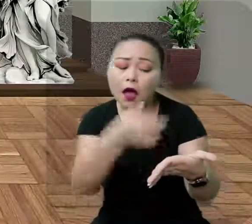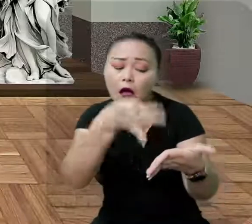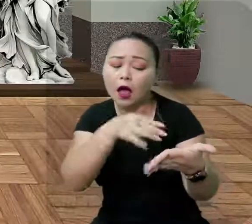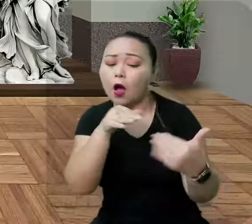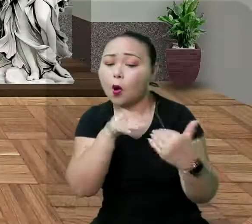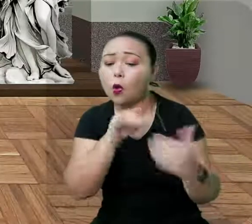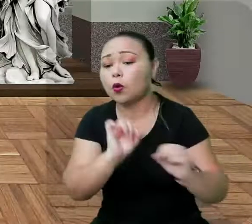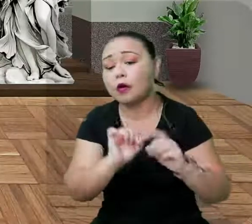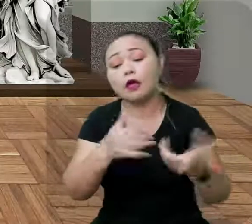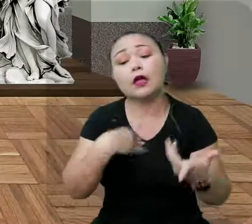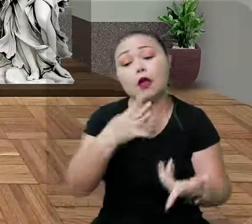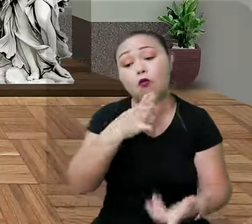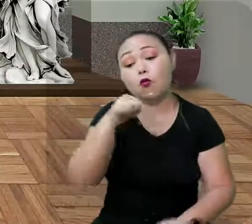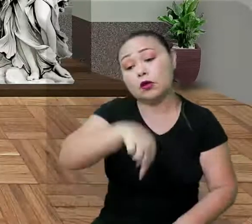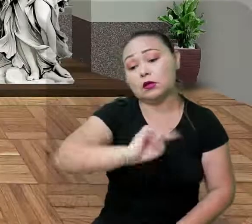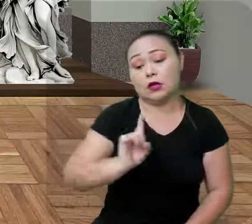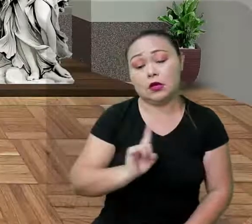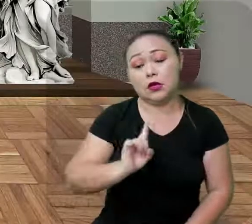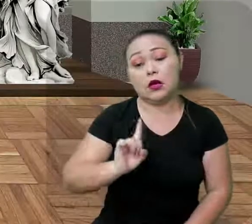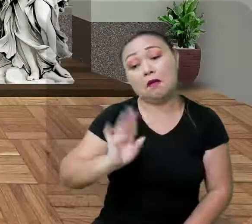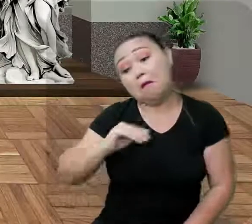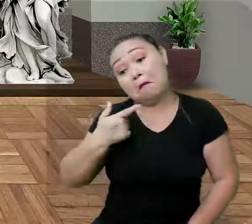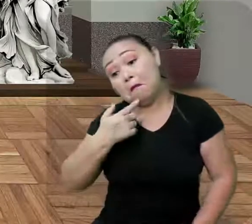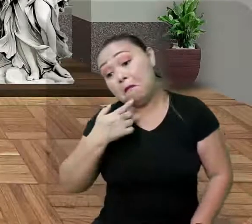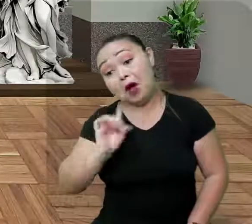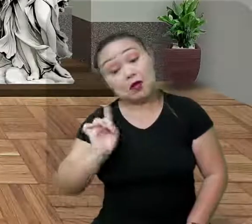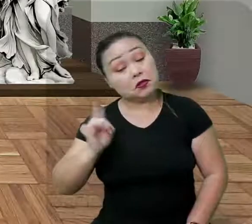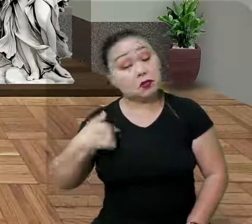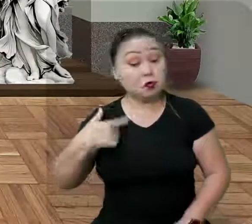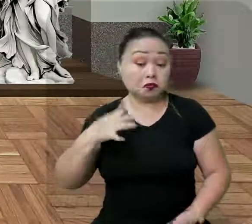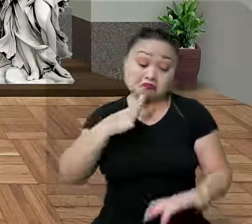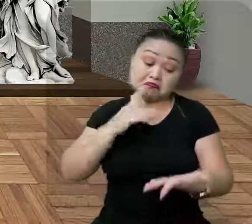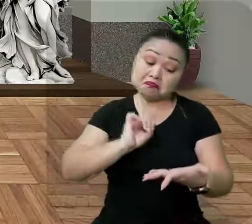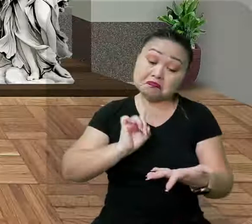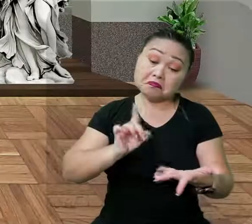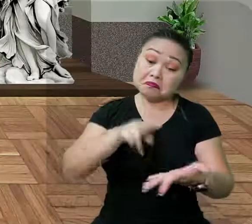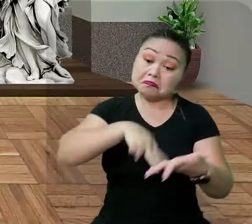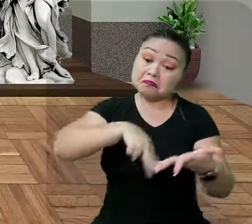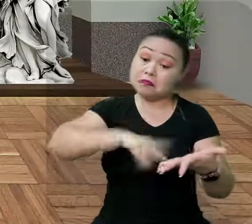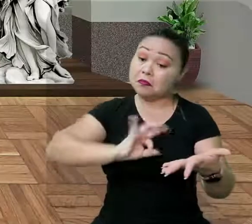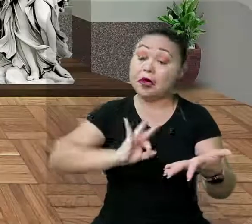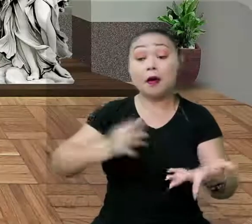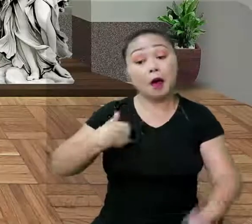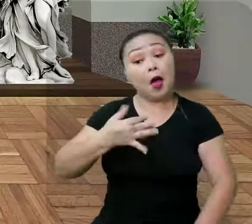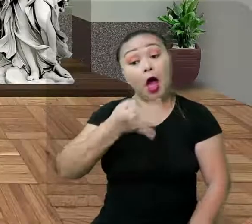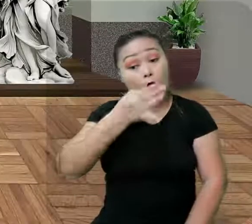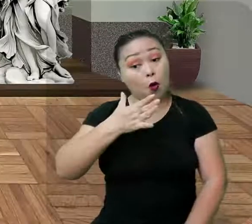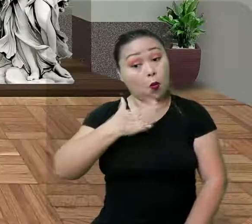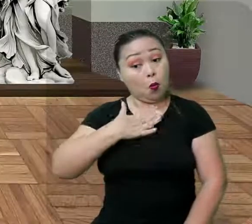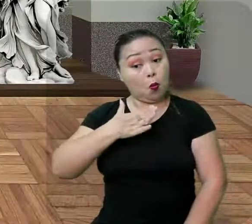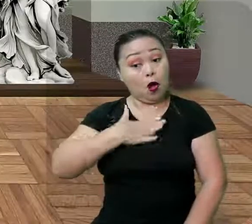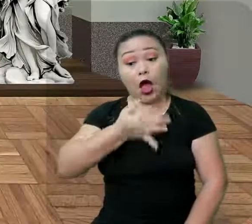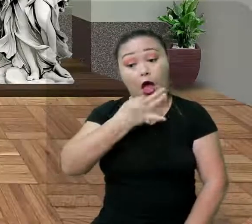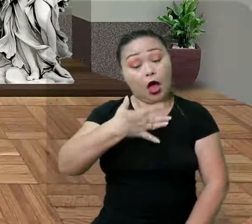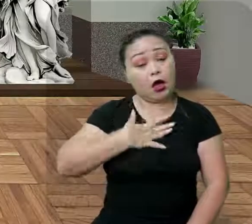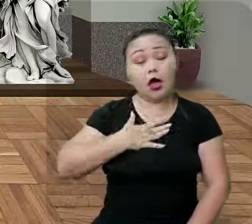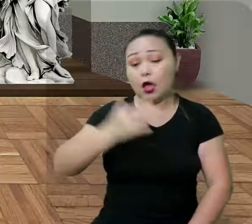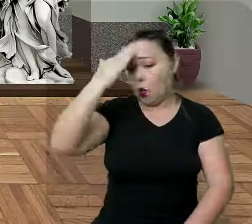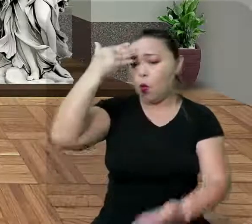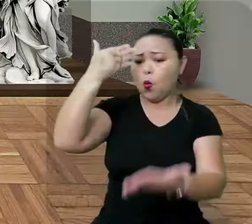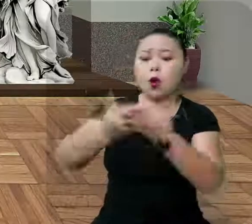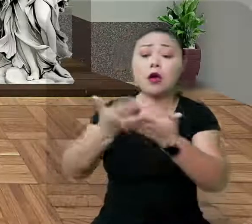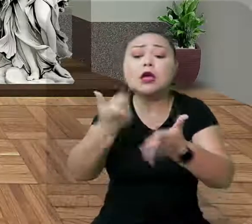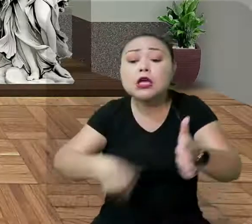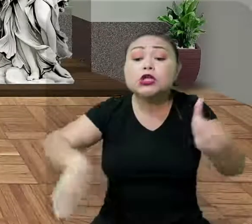que de fato as conheciam mas até agora não tive isso então para mim para mim eu